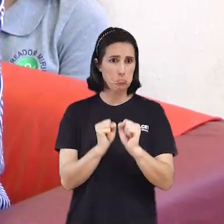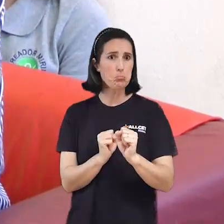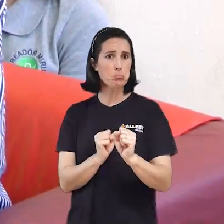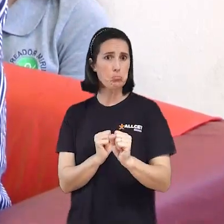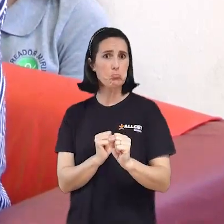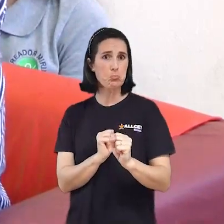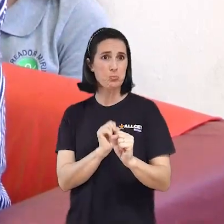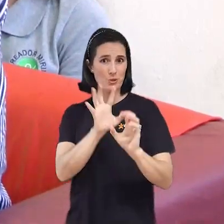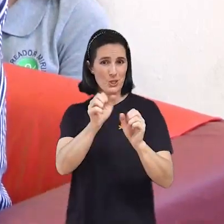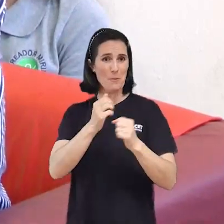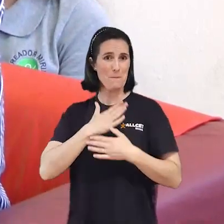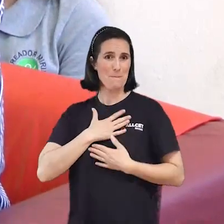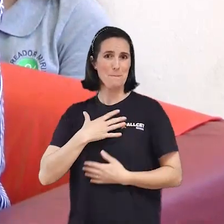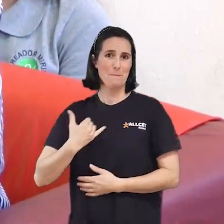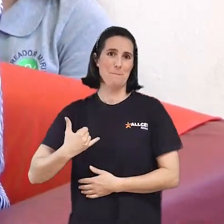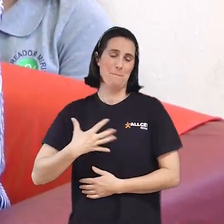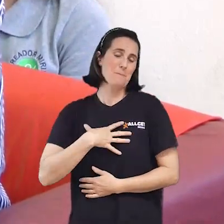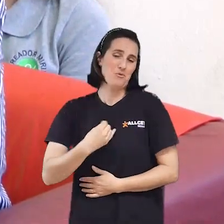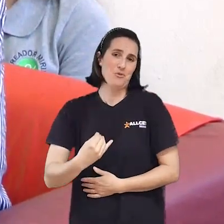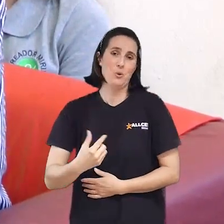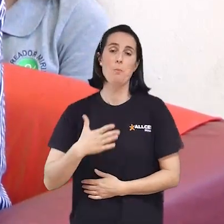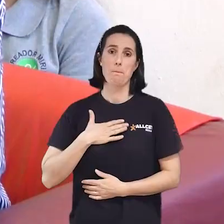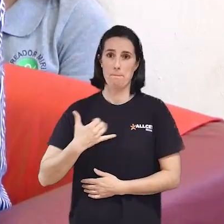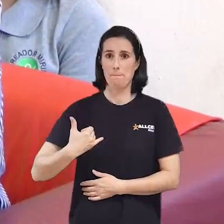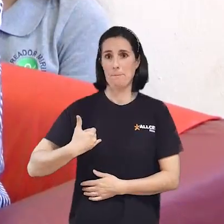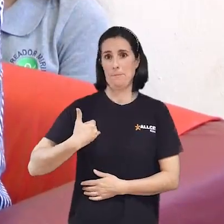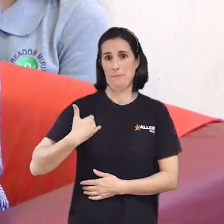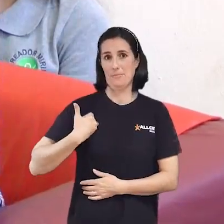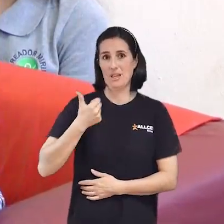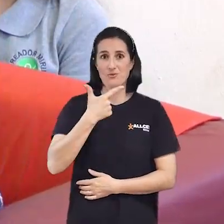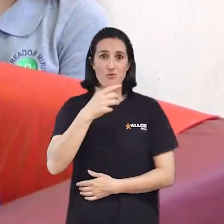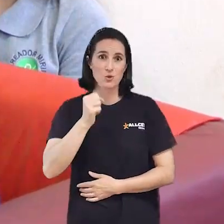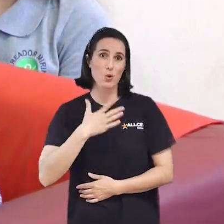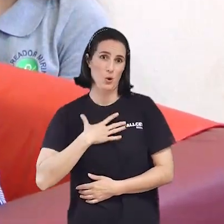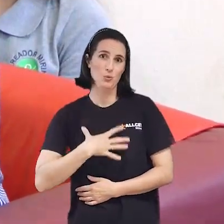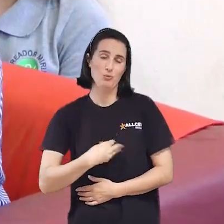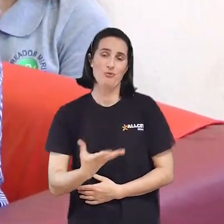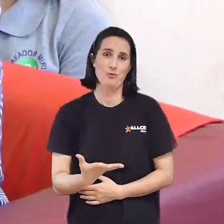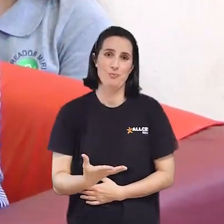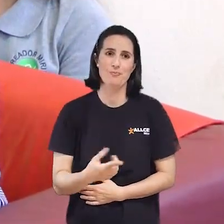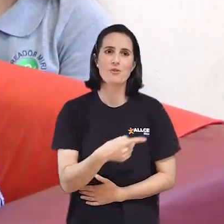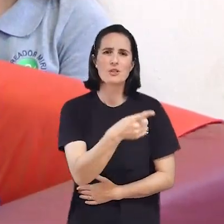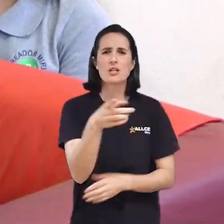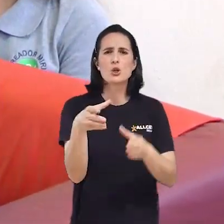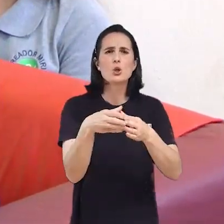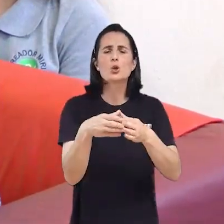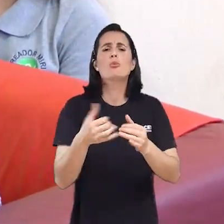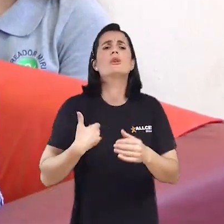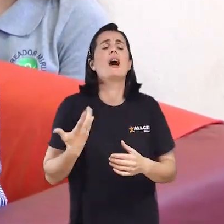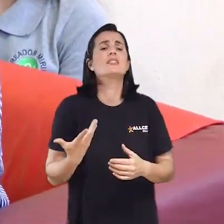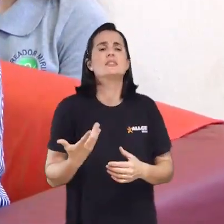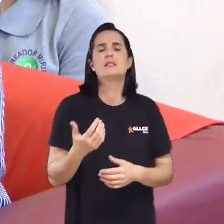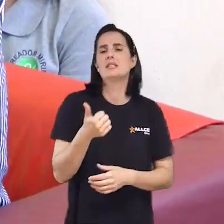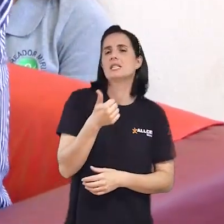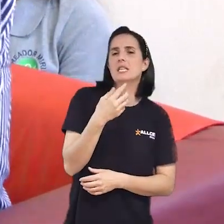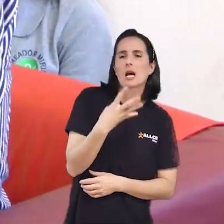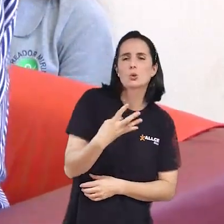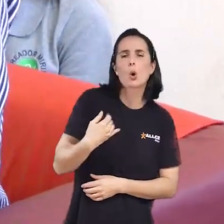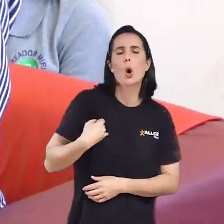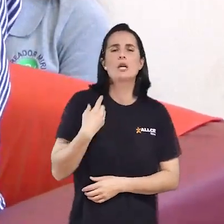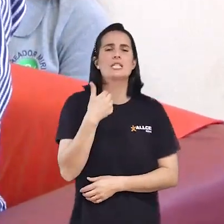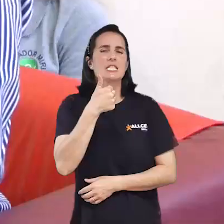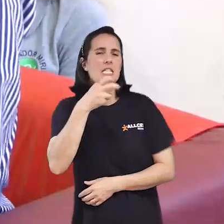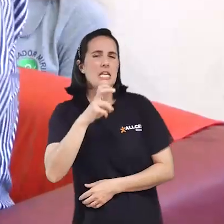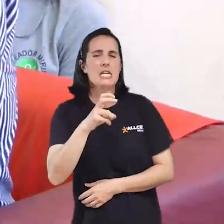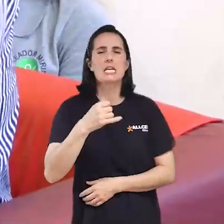de inspiração, eu tenho, né, meus filhos que para mim é uma inspiração. E quando eu falo dos meus filhos, eu